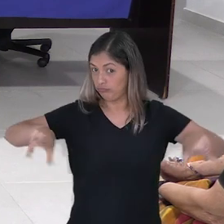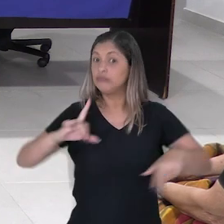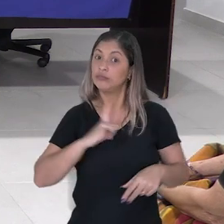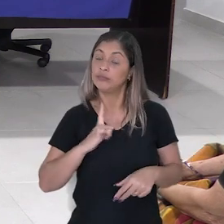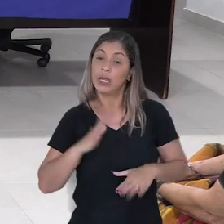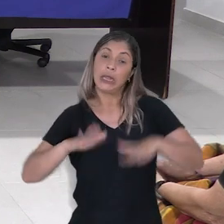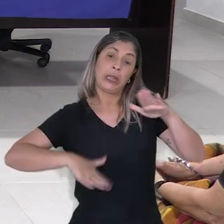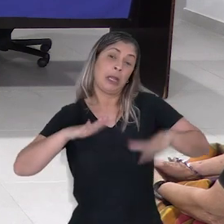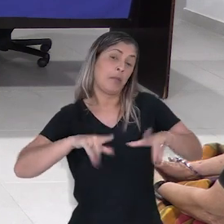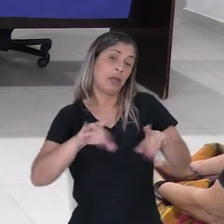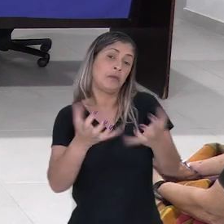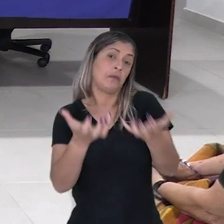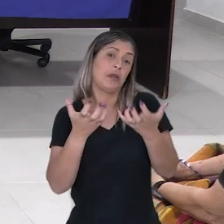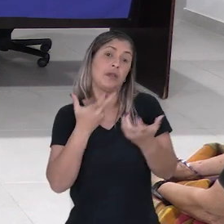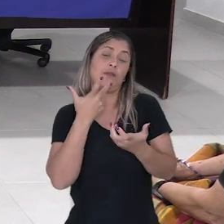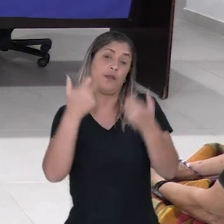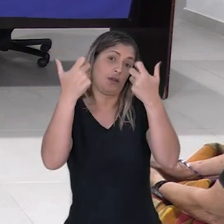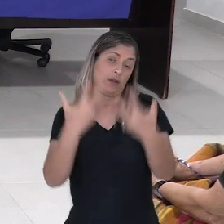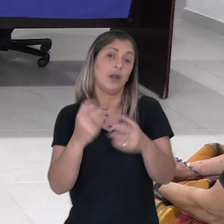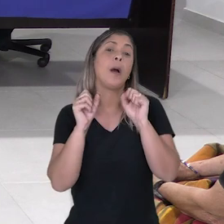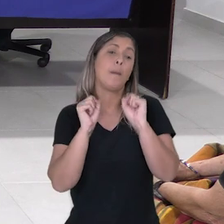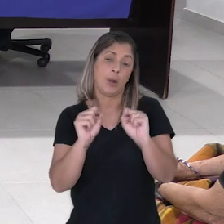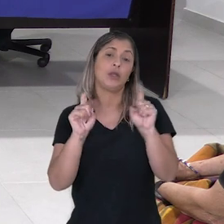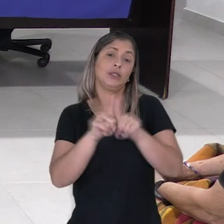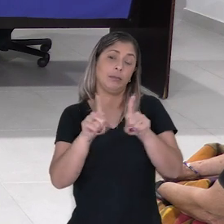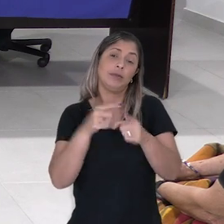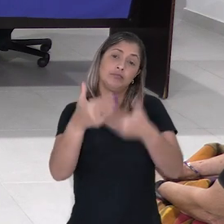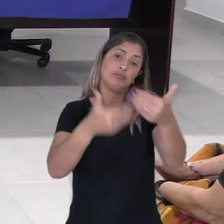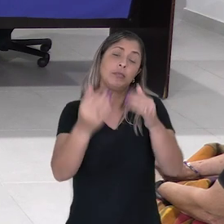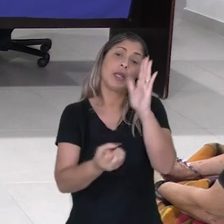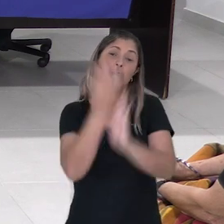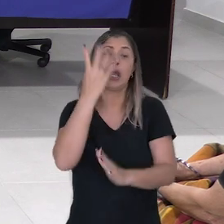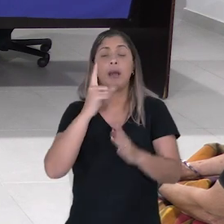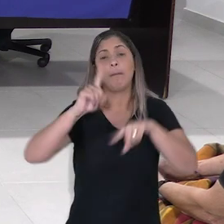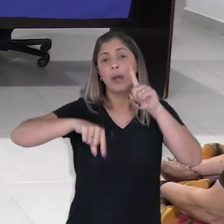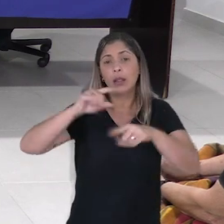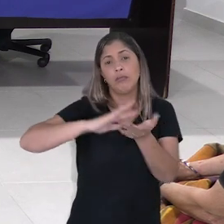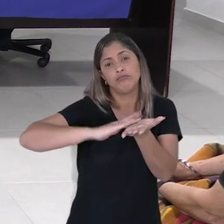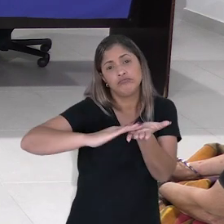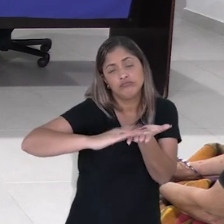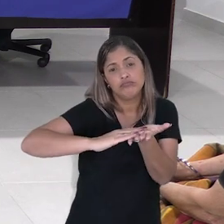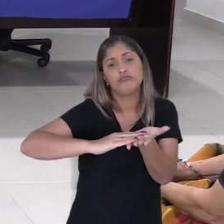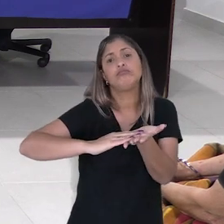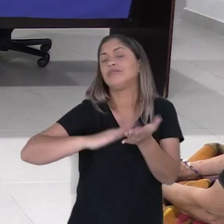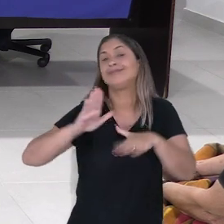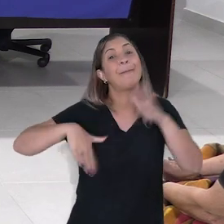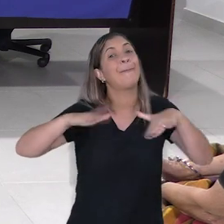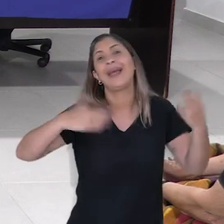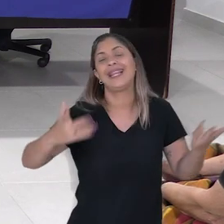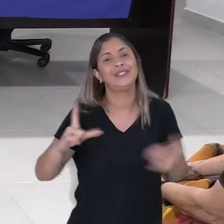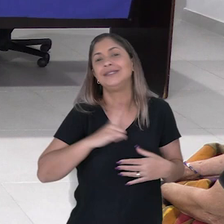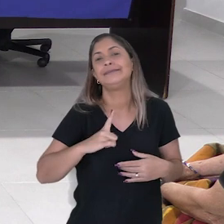aí depende do que você esteja falando, eles podem construir um material tátil, né, isso depende, mas a gente